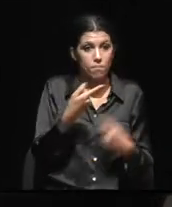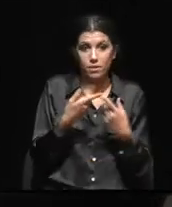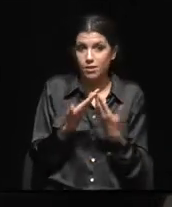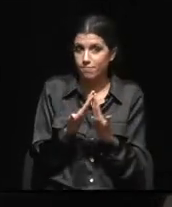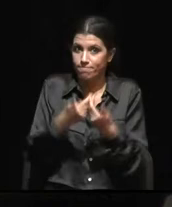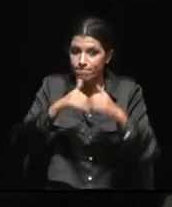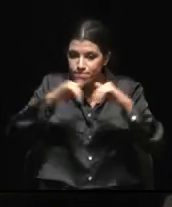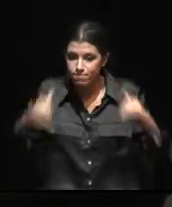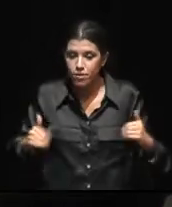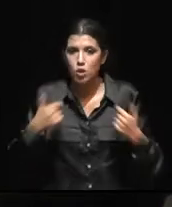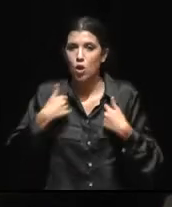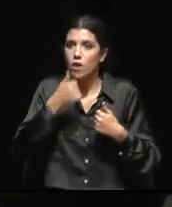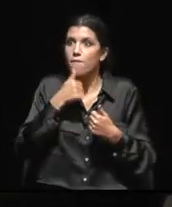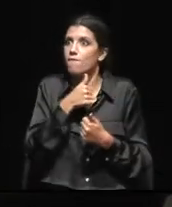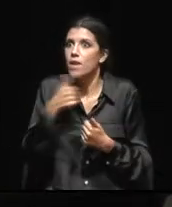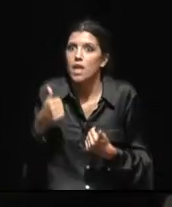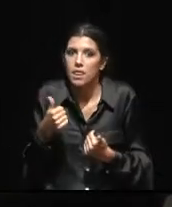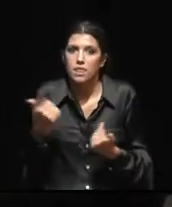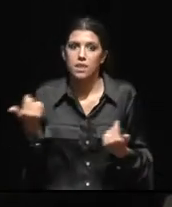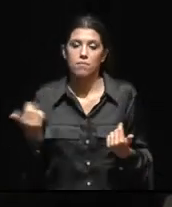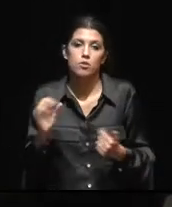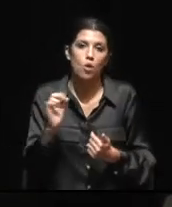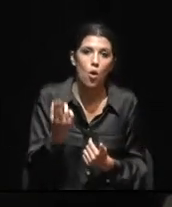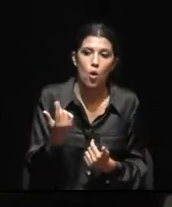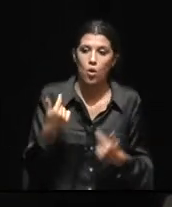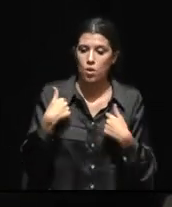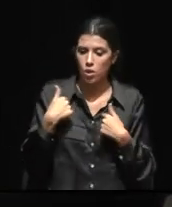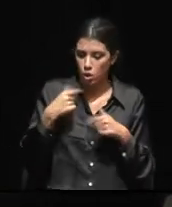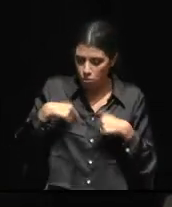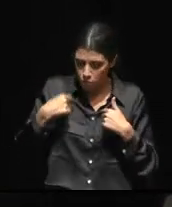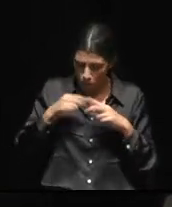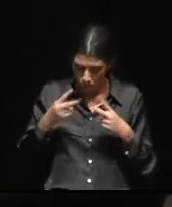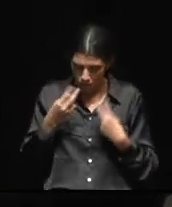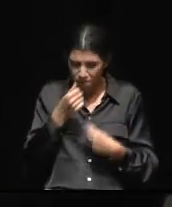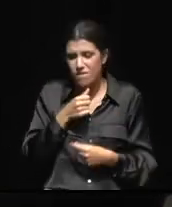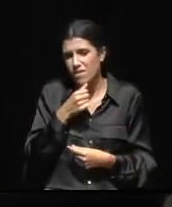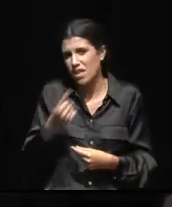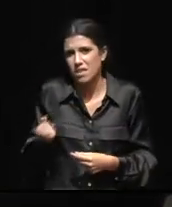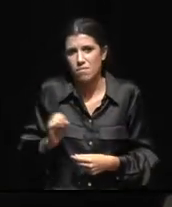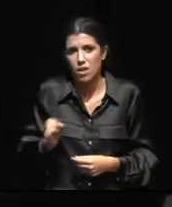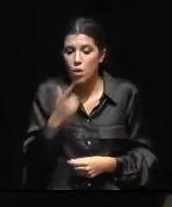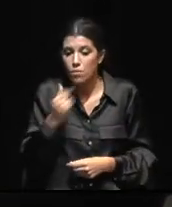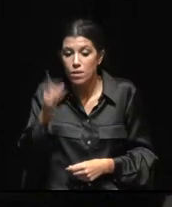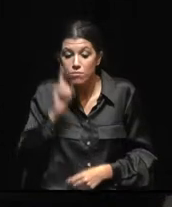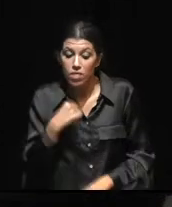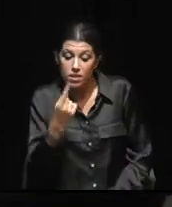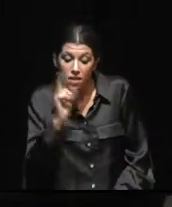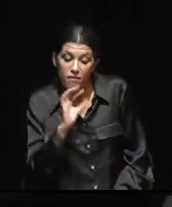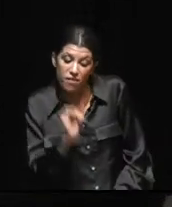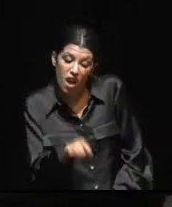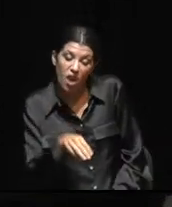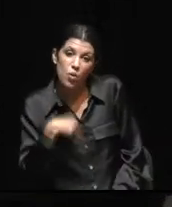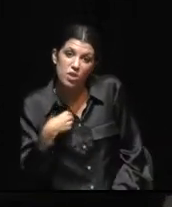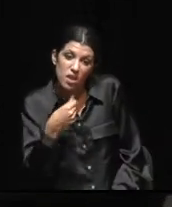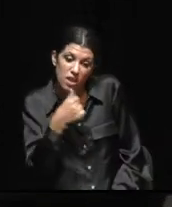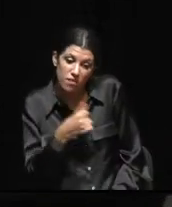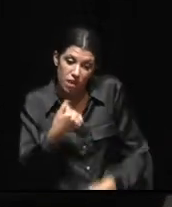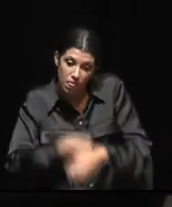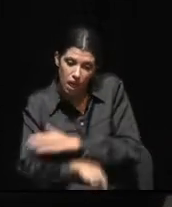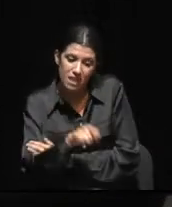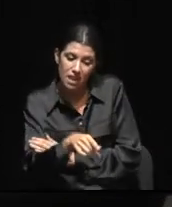não somos vítimas não nos podemos reconhecer como vítimas não podemos dizer Às nossas filhas que elas são vítimas assim